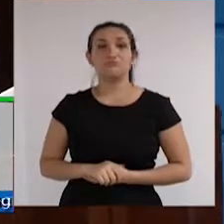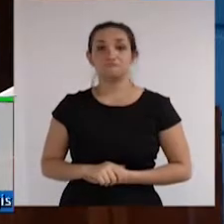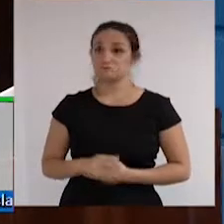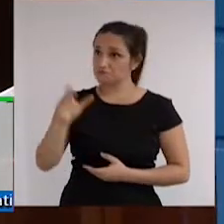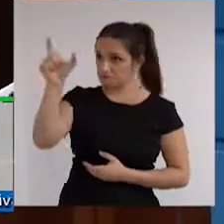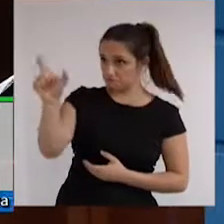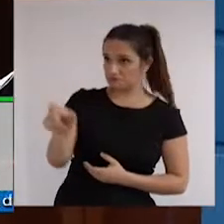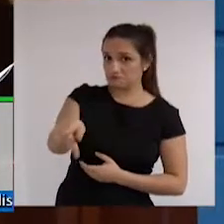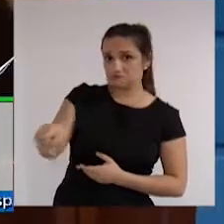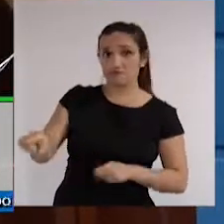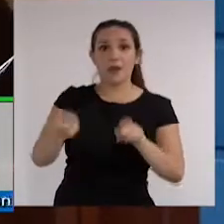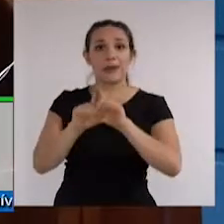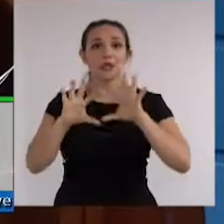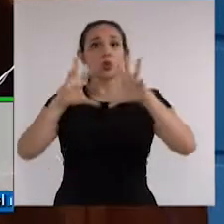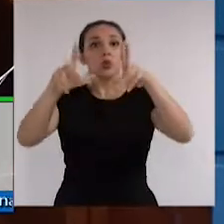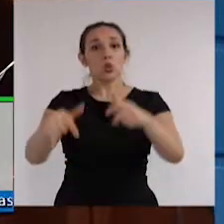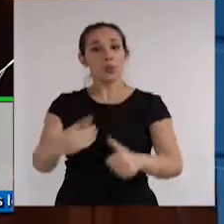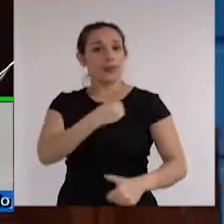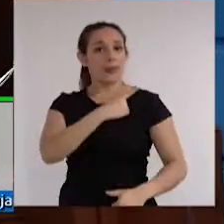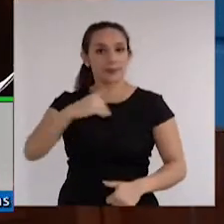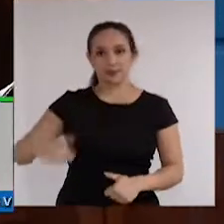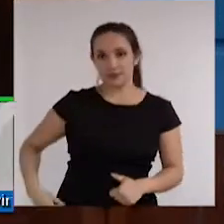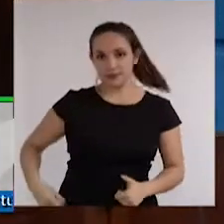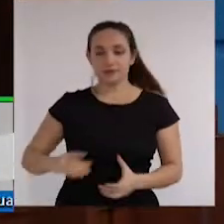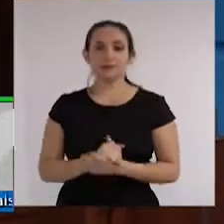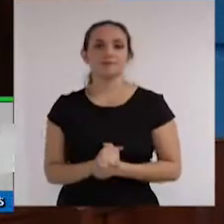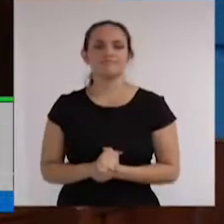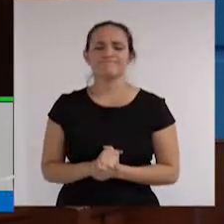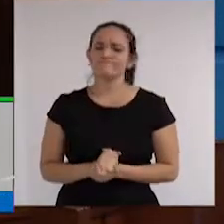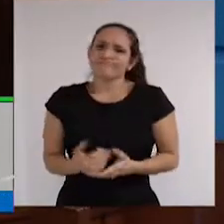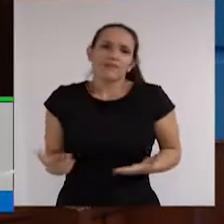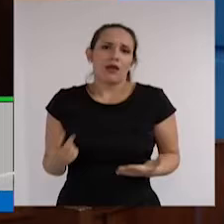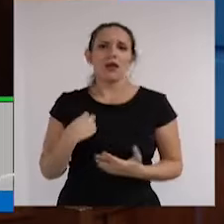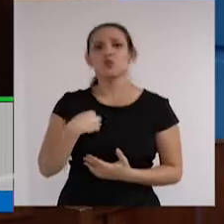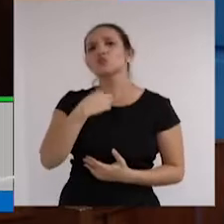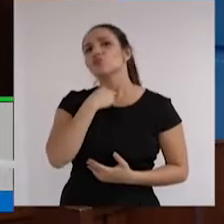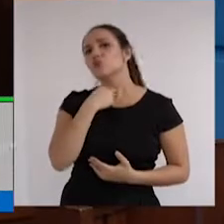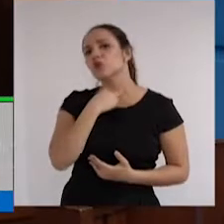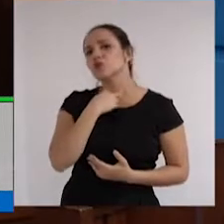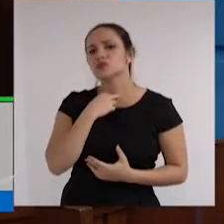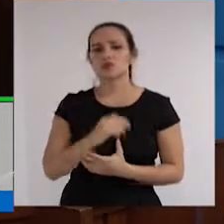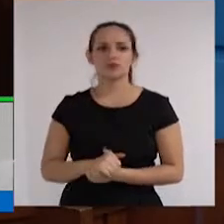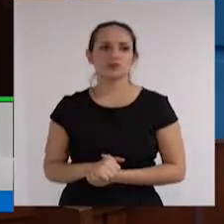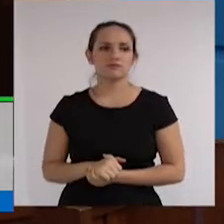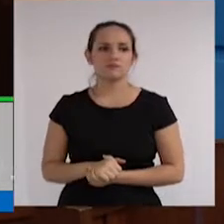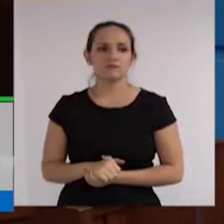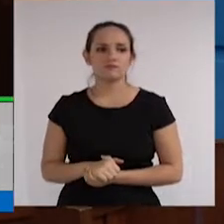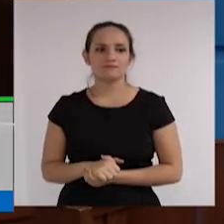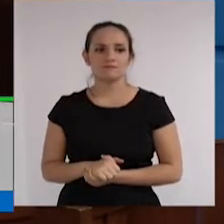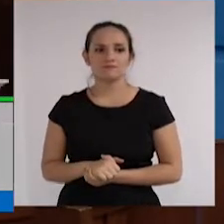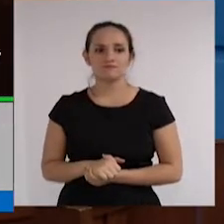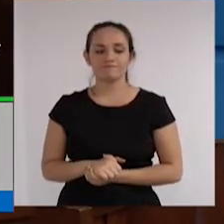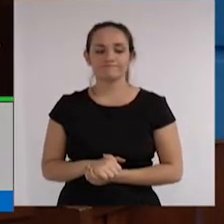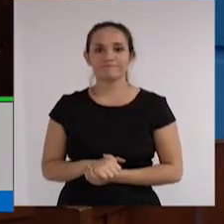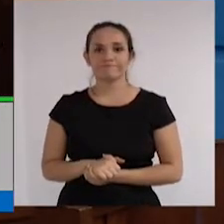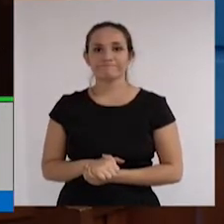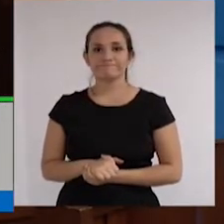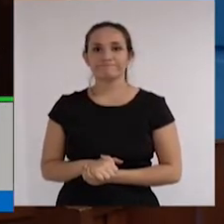Senhor presidente, senhores deputados, eu não poderia deixar de